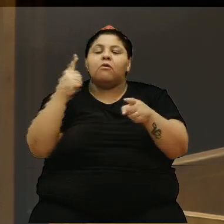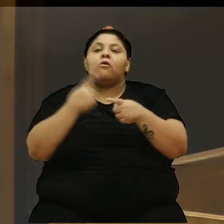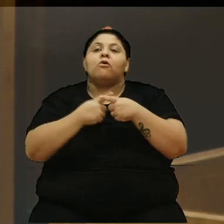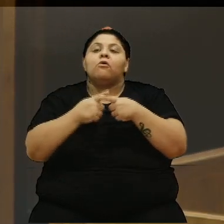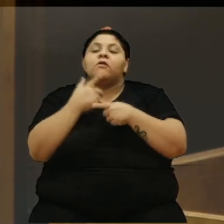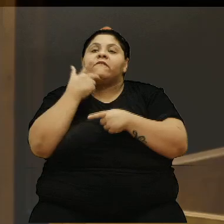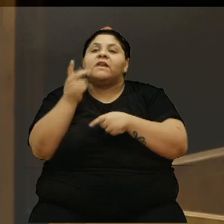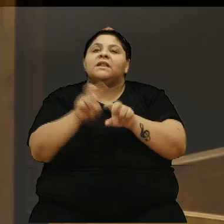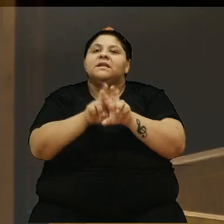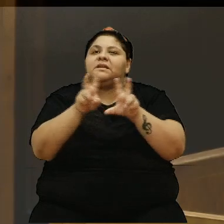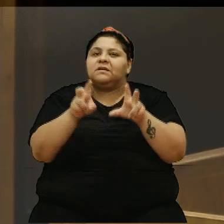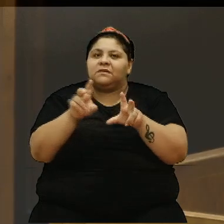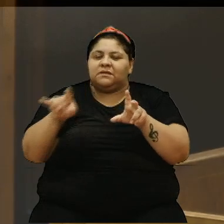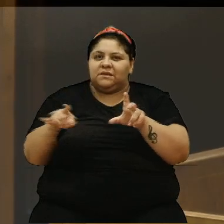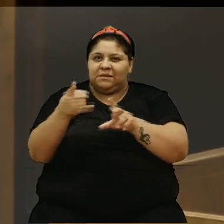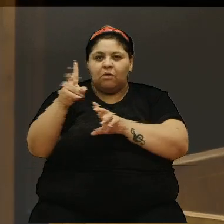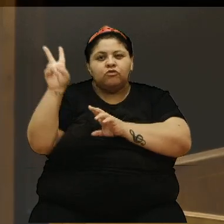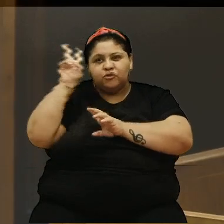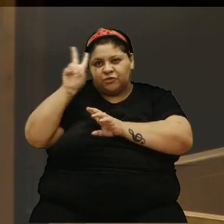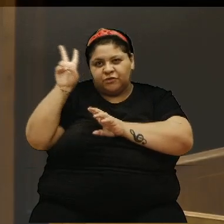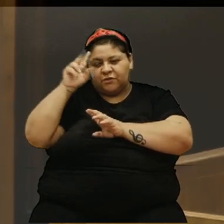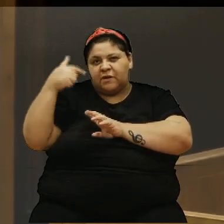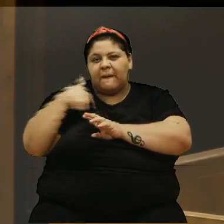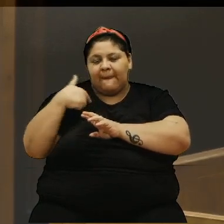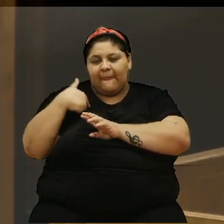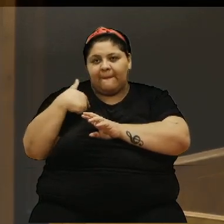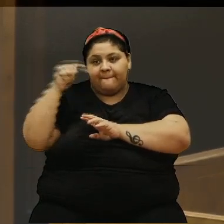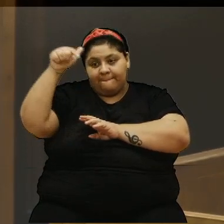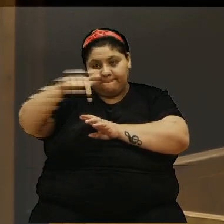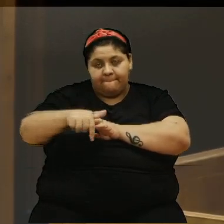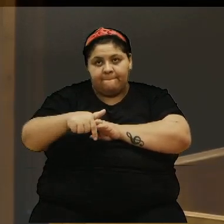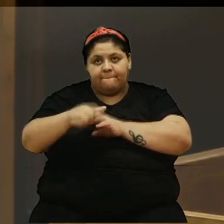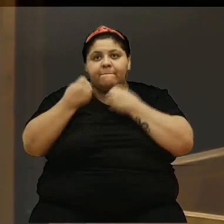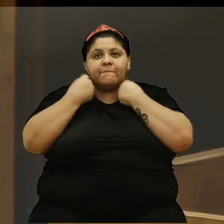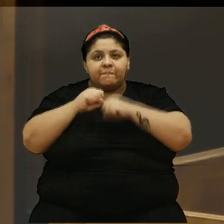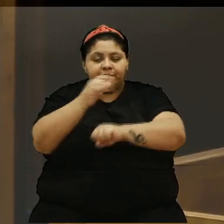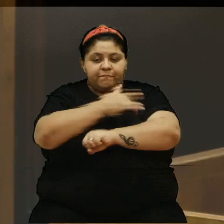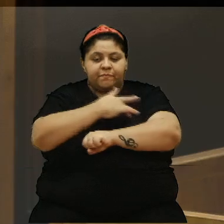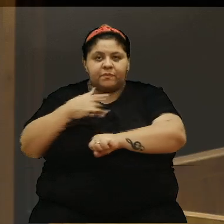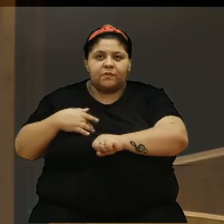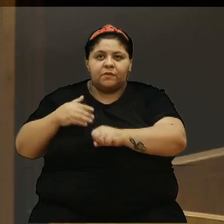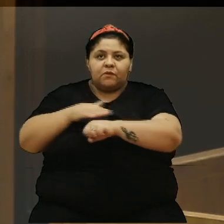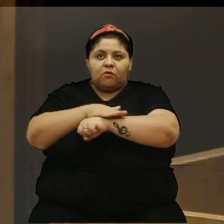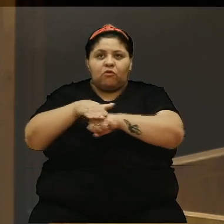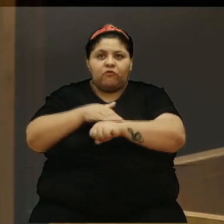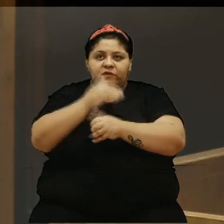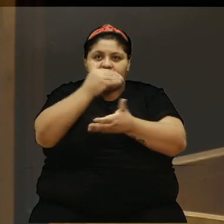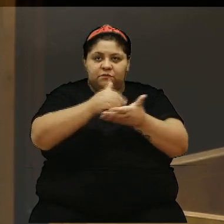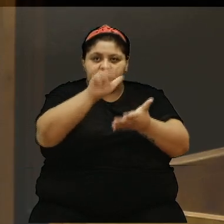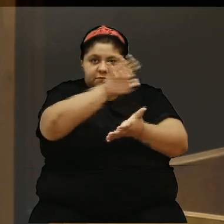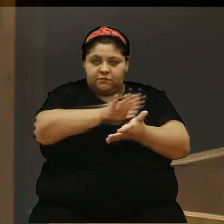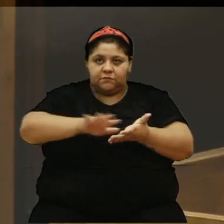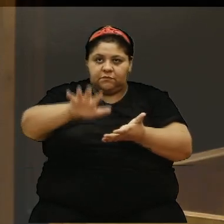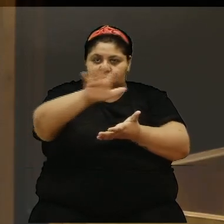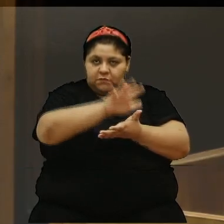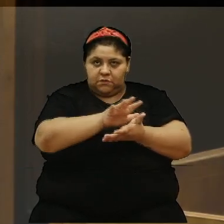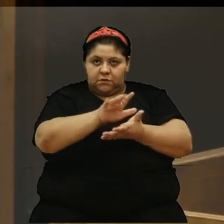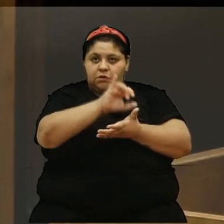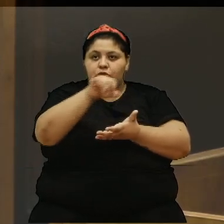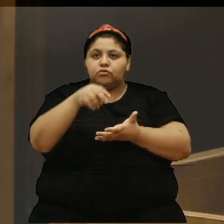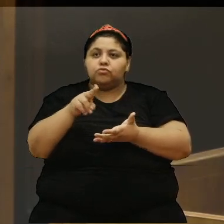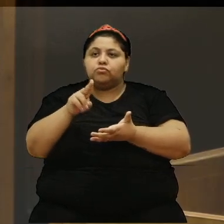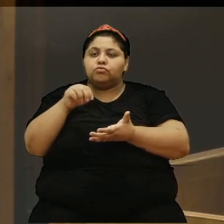tema aqui? Na última segunda-feira, eu estive aqui na Secretaria de Saúde conversando com o secretário-geral da Rocha Júnior e